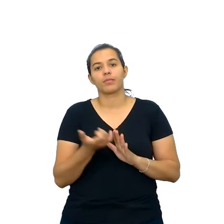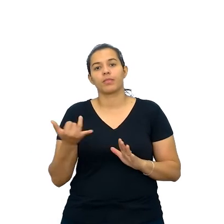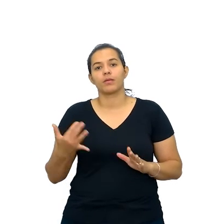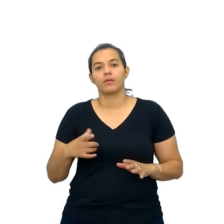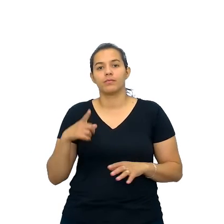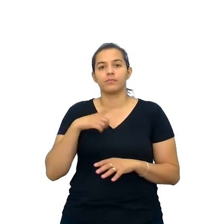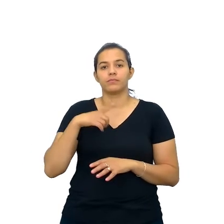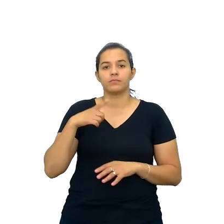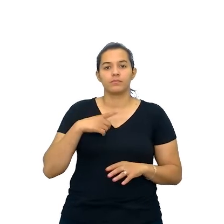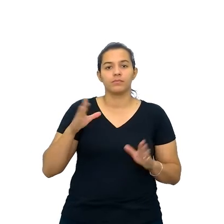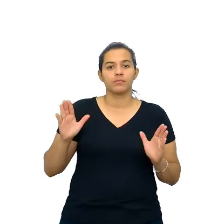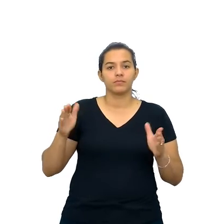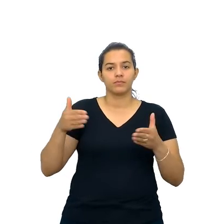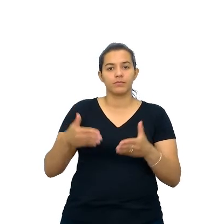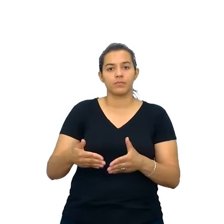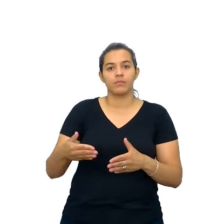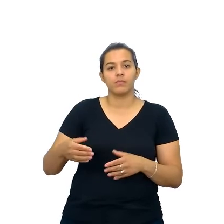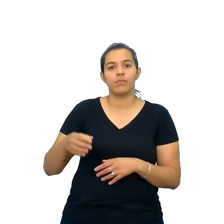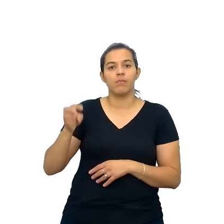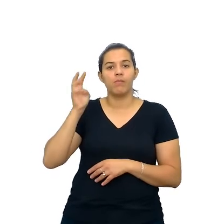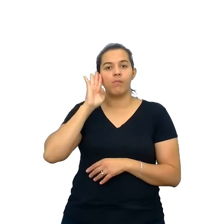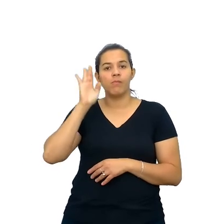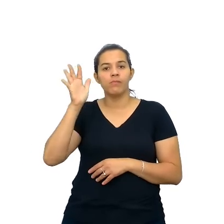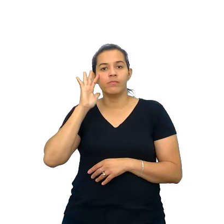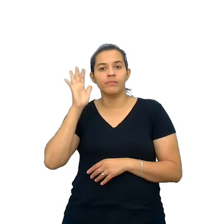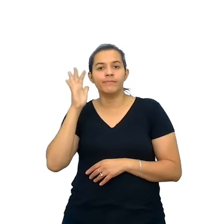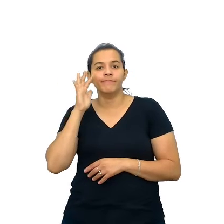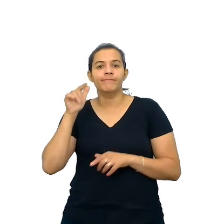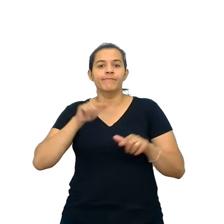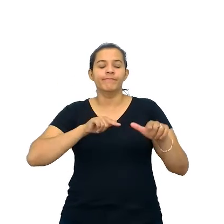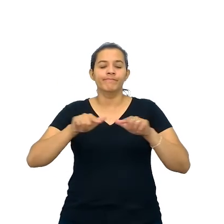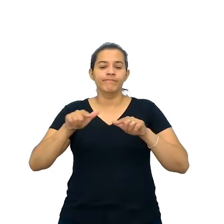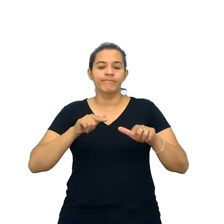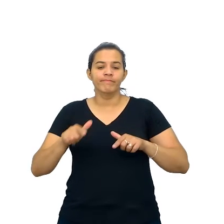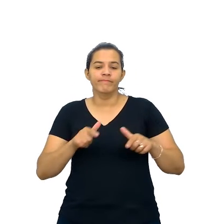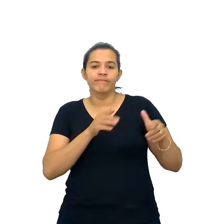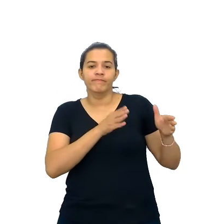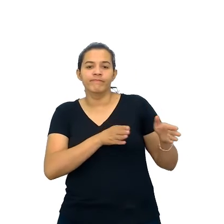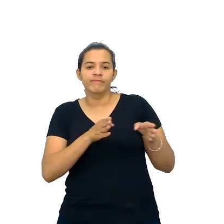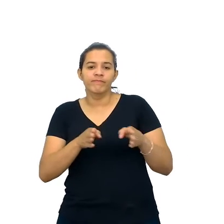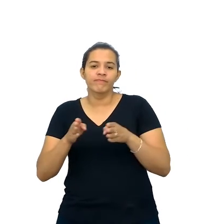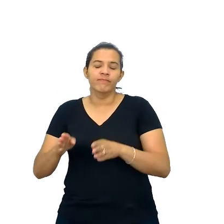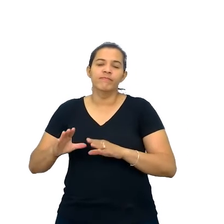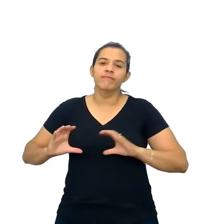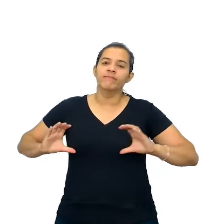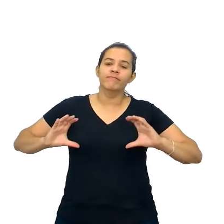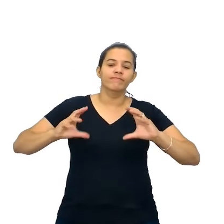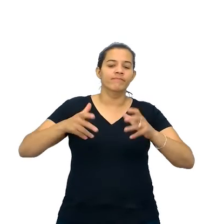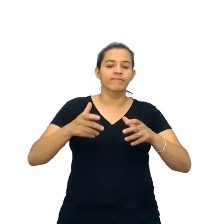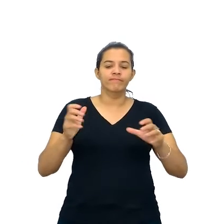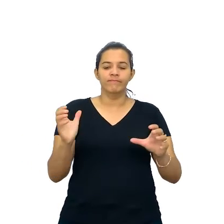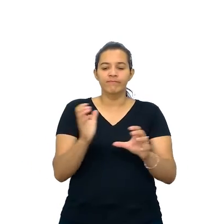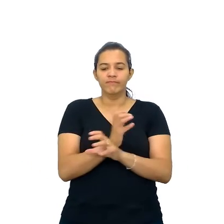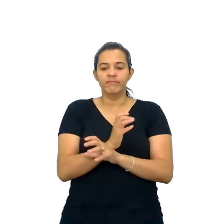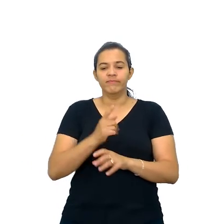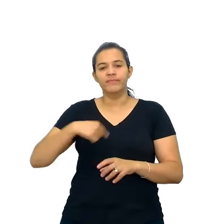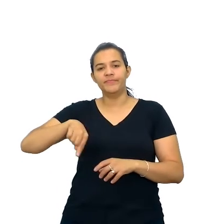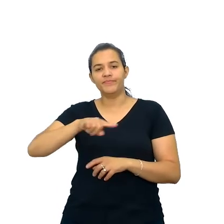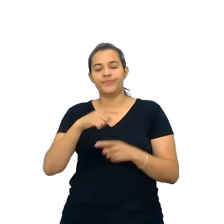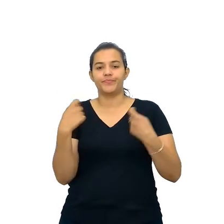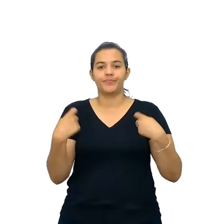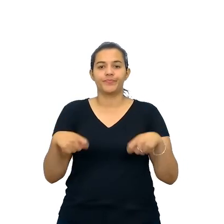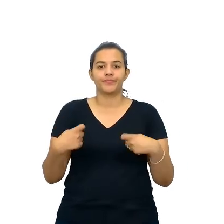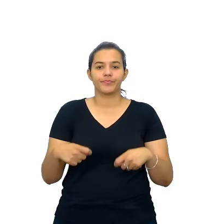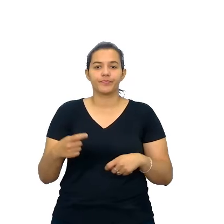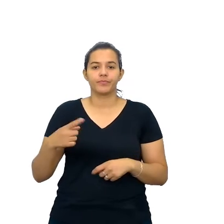atencional, né? A memória de trabalho está aqui operando totalmente, uma vez que ele